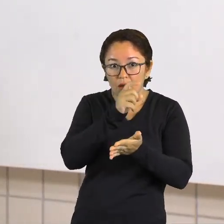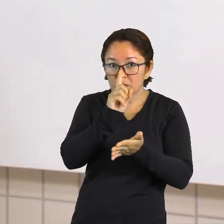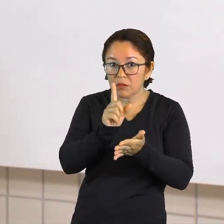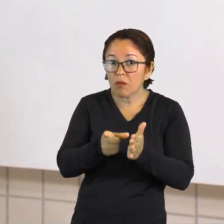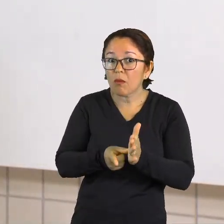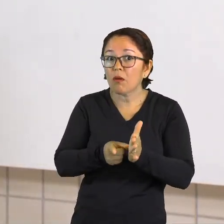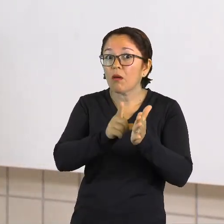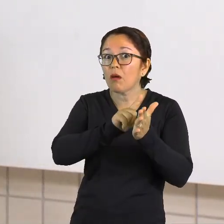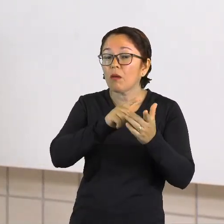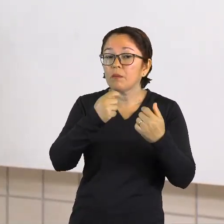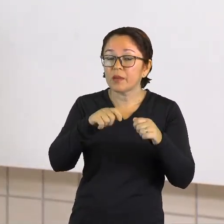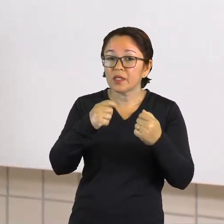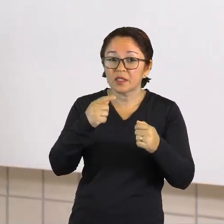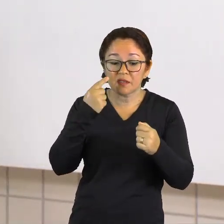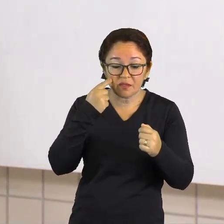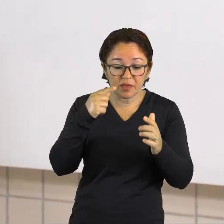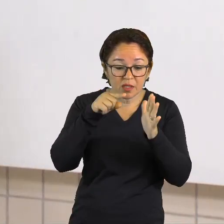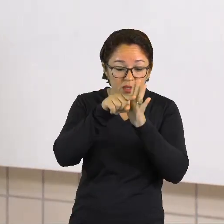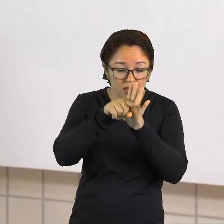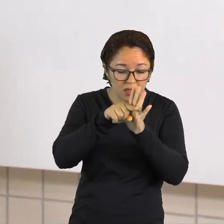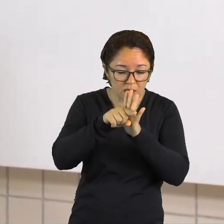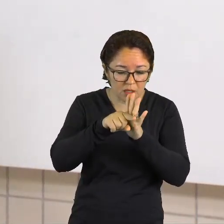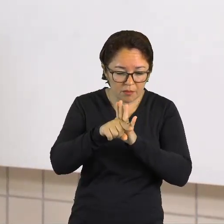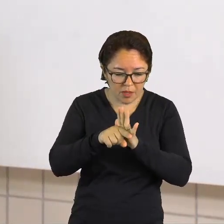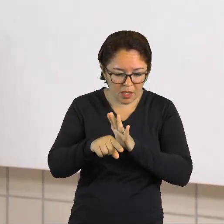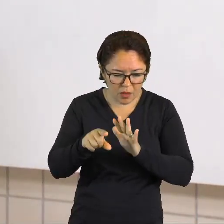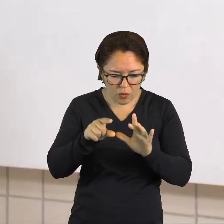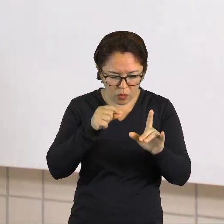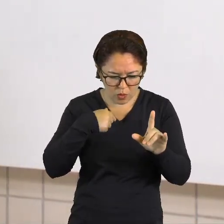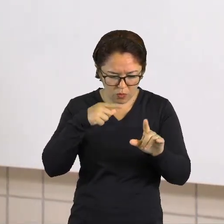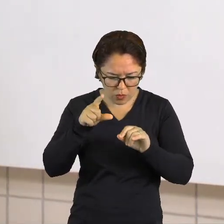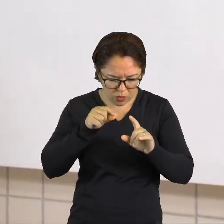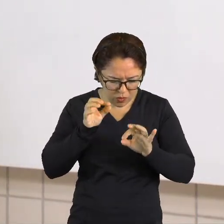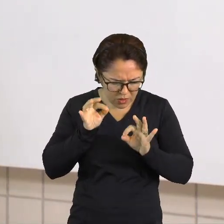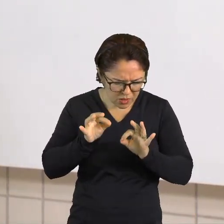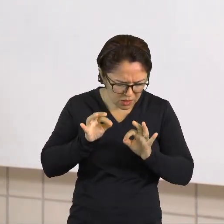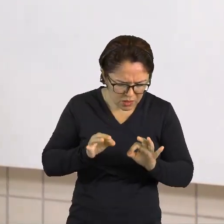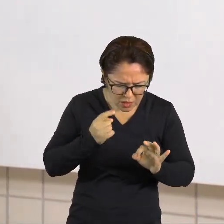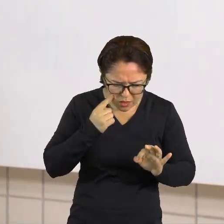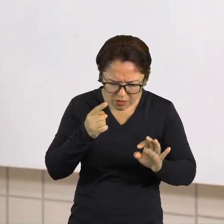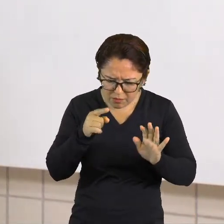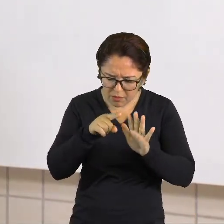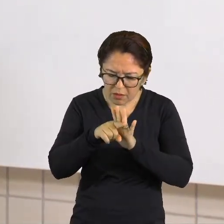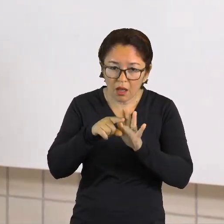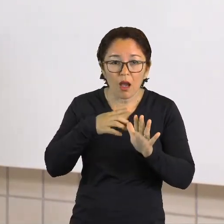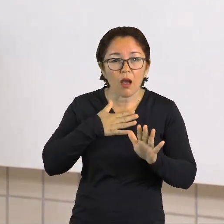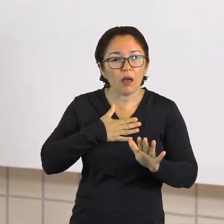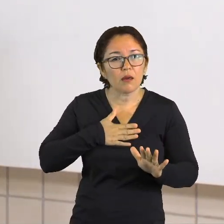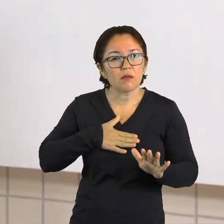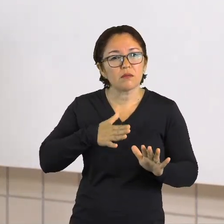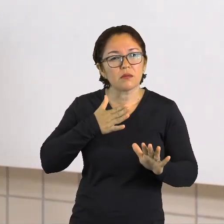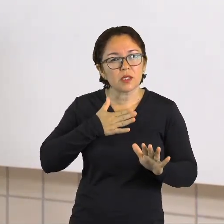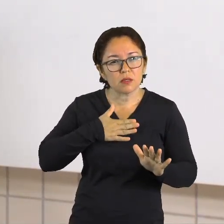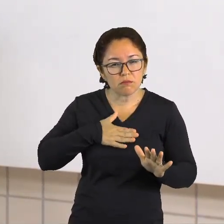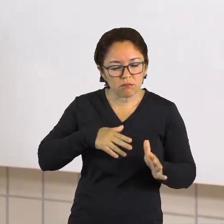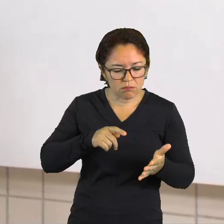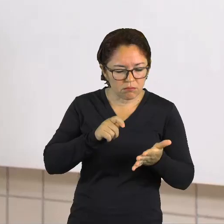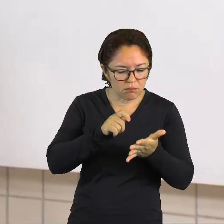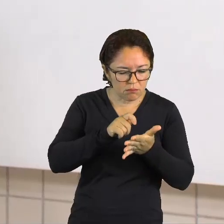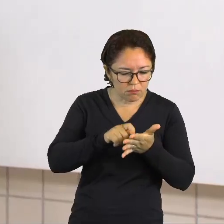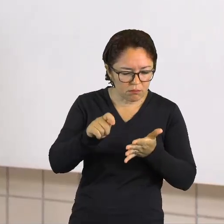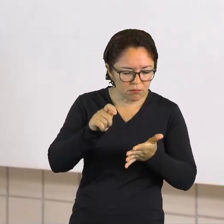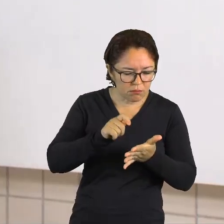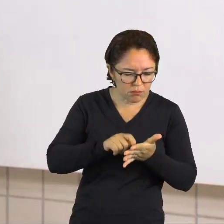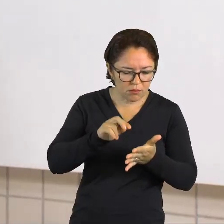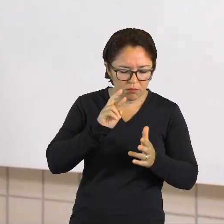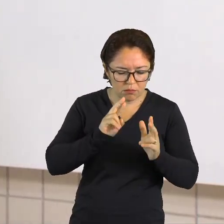se todas as suas respostas estão corretas. Faça com calma, sem pressa. E mais ainda, eu já falei em